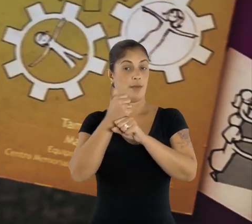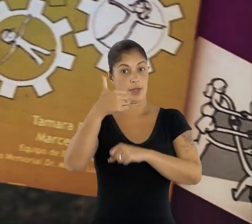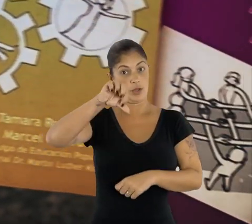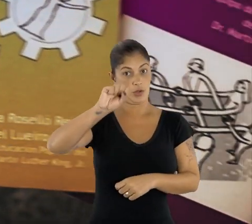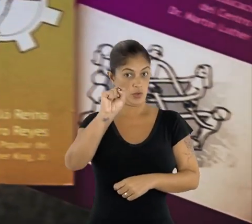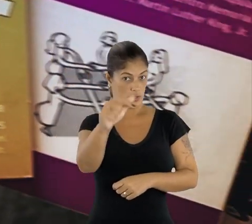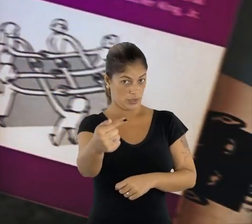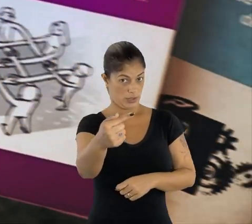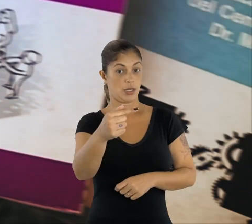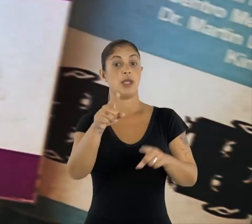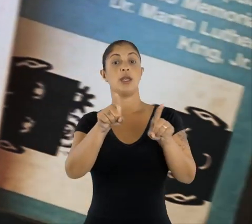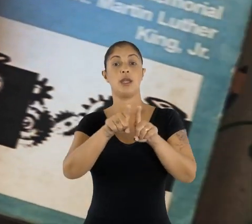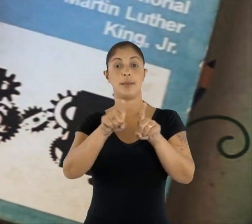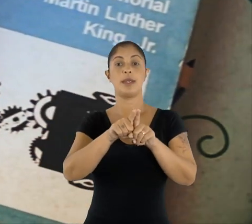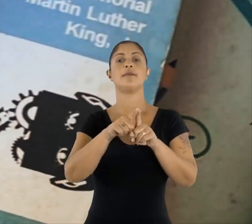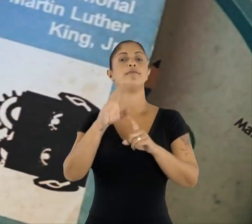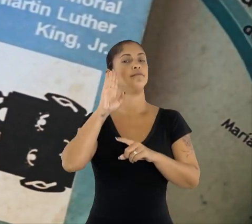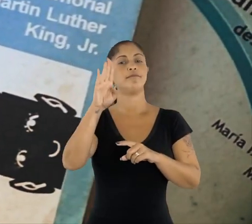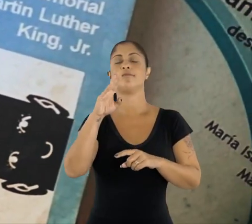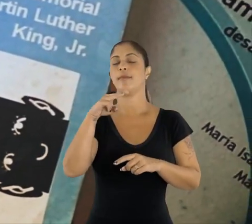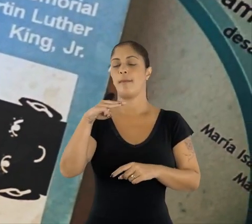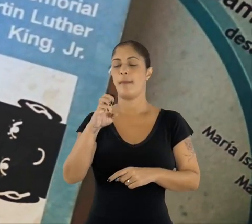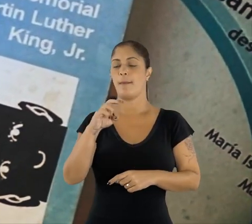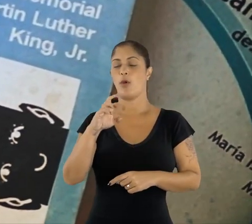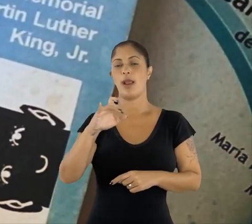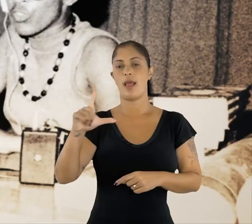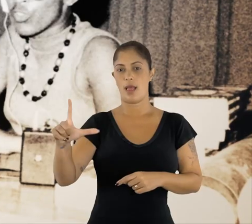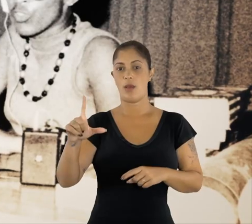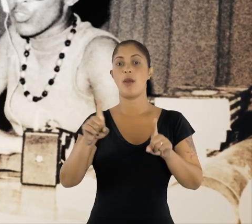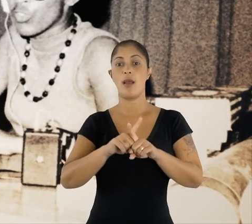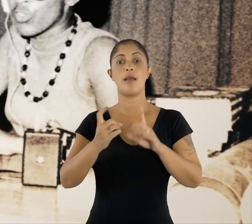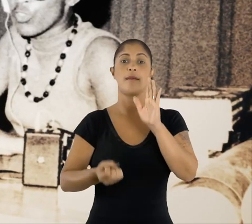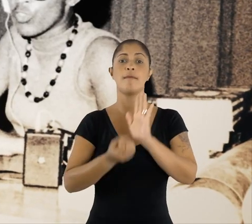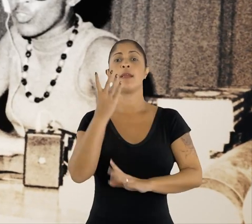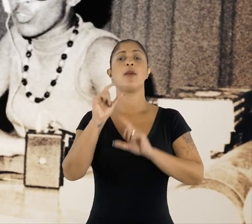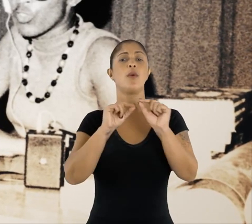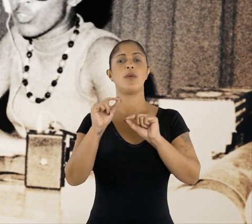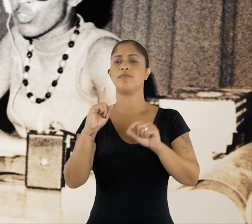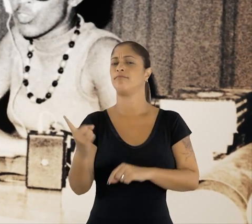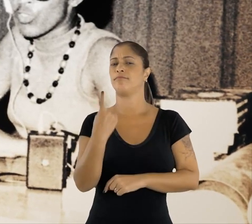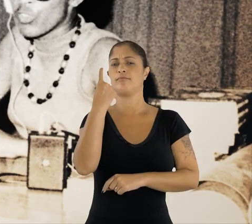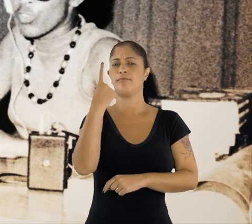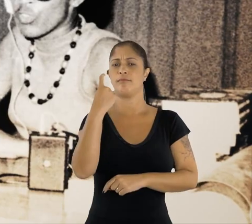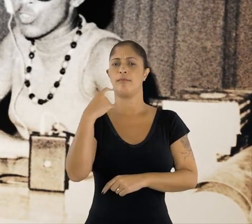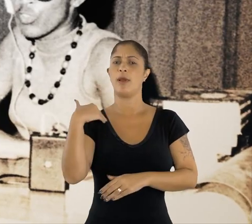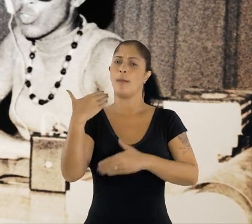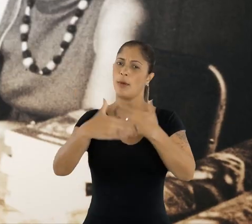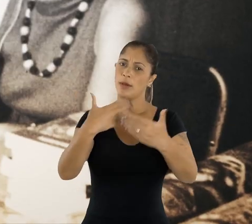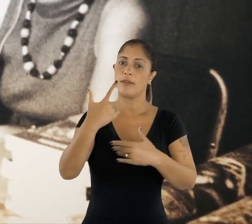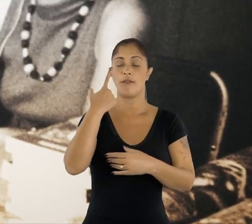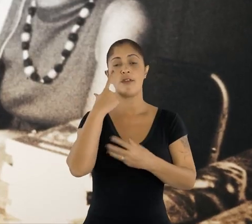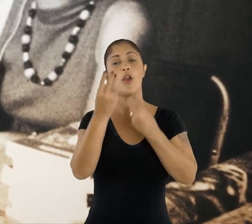No ano de 1987, é fundado o Centro Memorial Martin Luther King, uma experiência singular